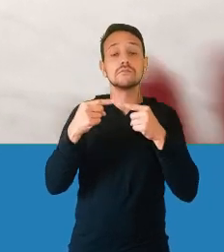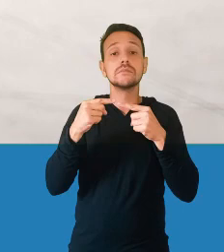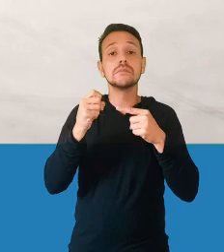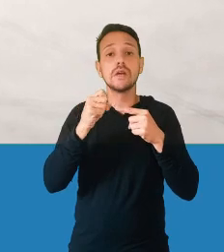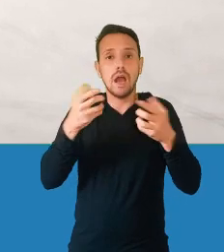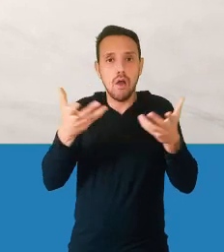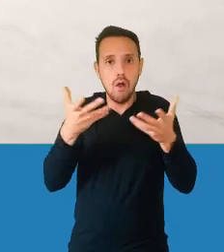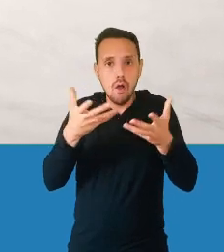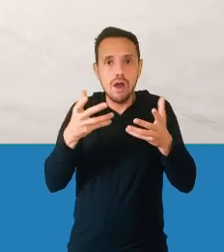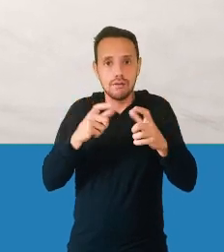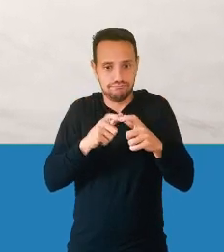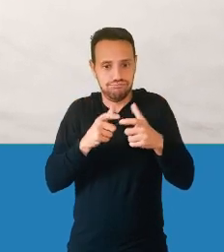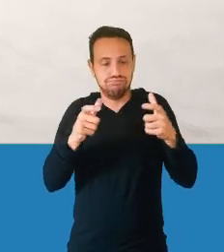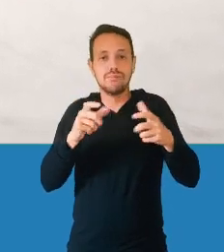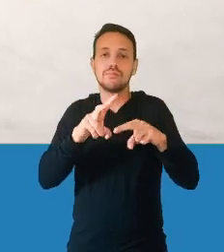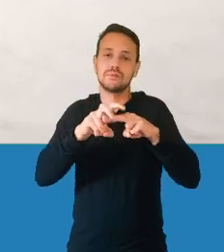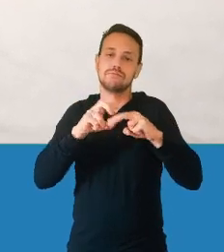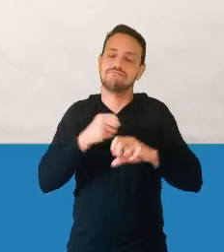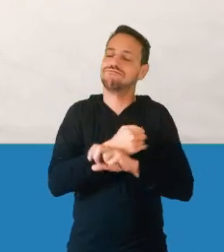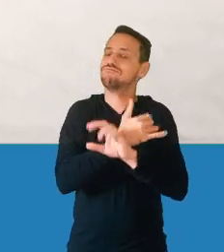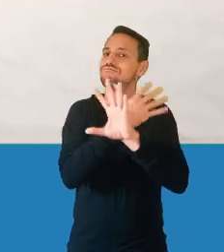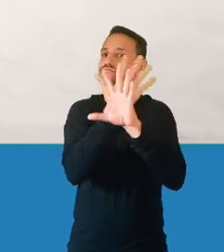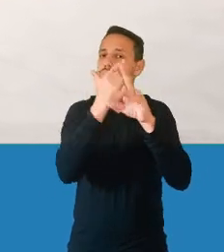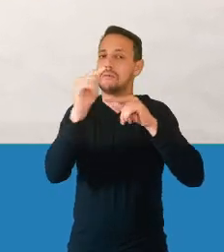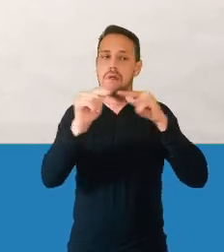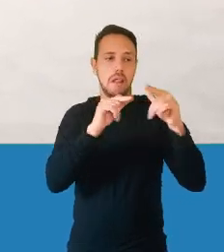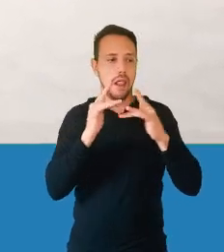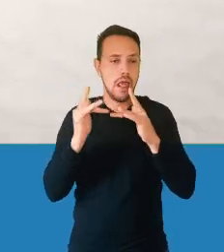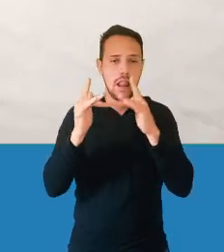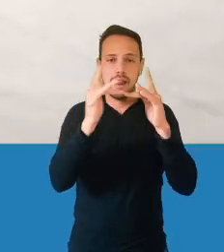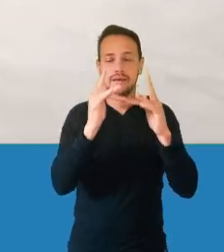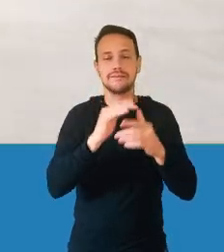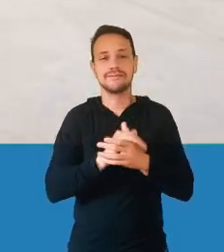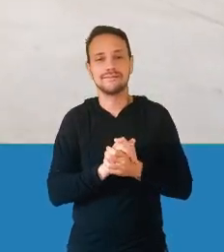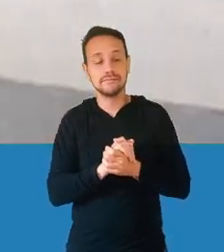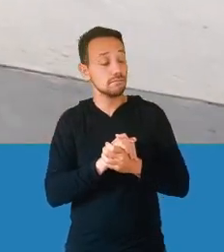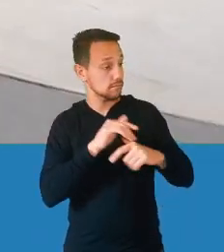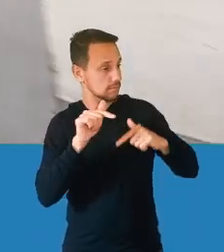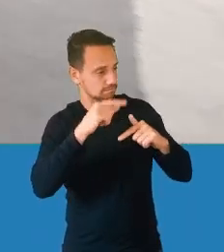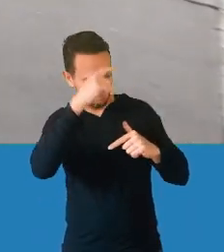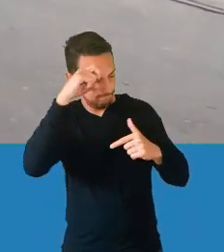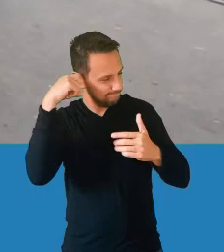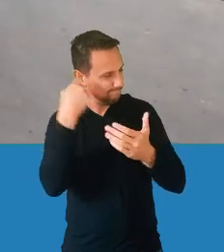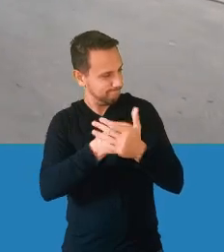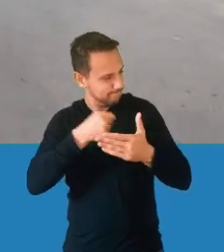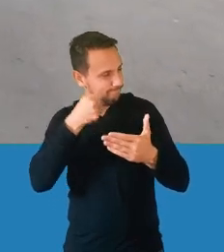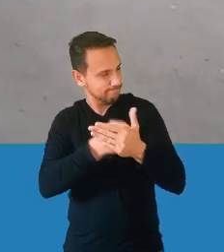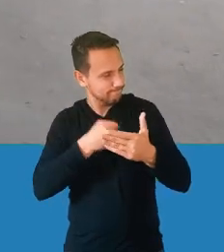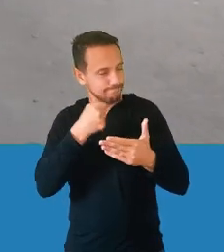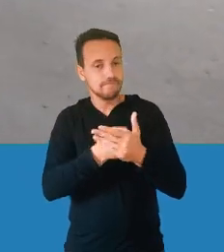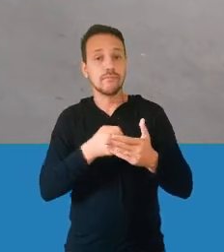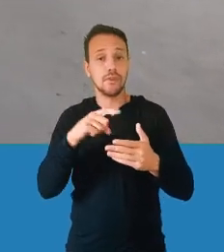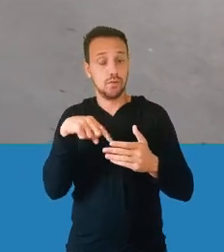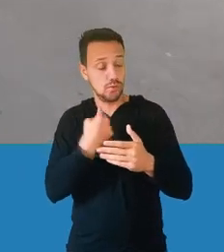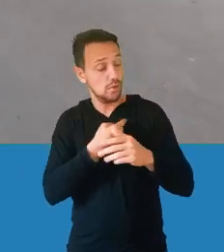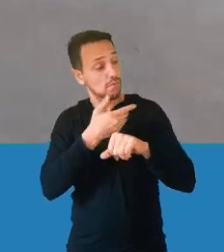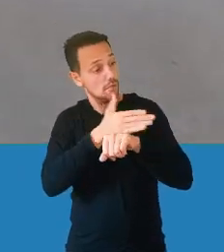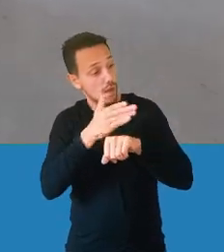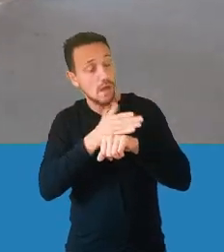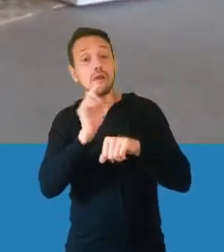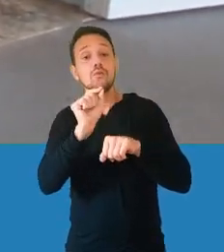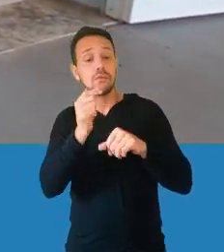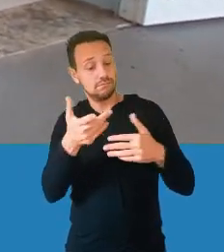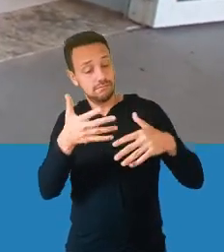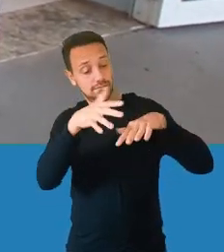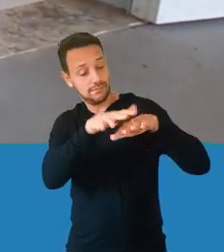só se tornou grande porque nós temos um trabalho em rede. Lari, e todo esse trabalho com muita luta para a gente colocar